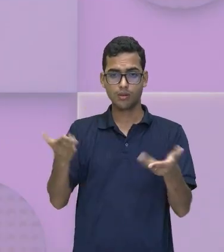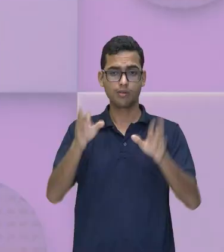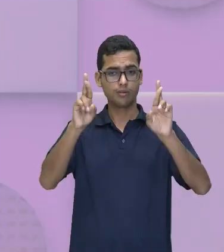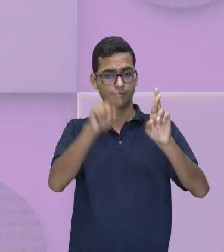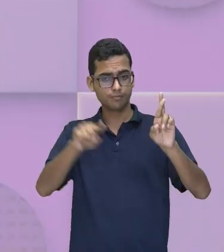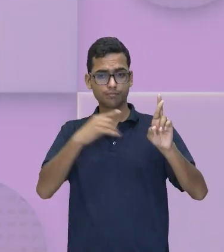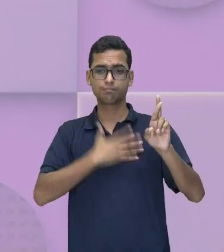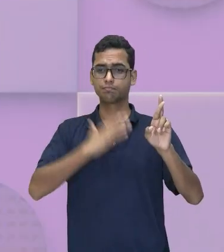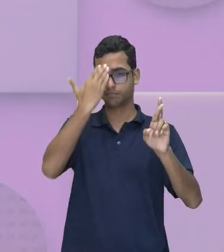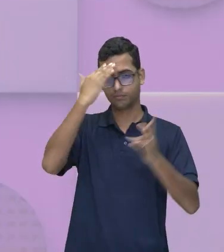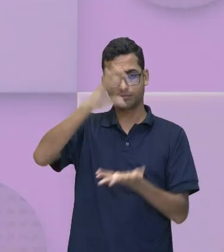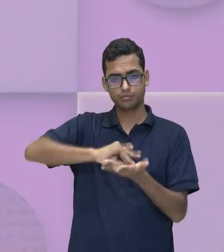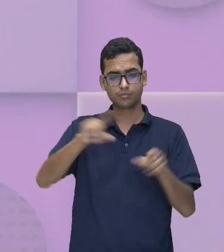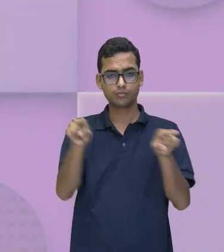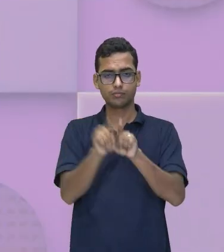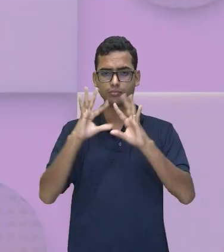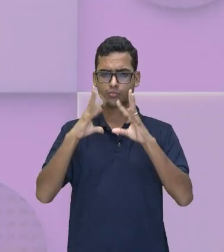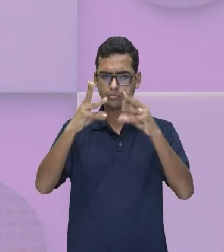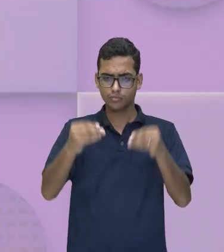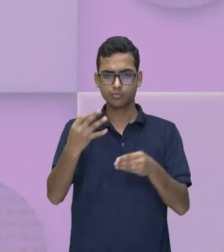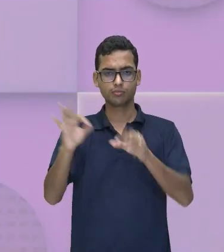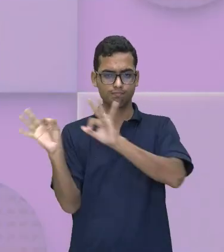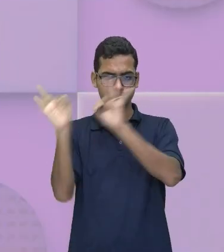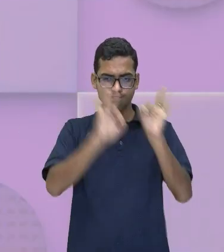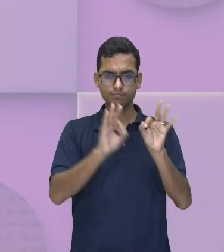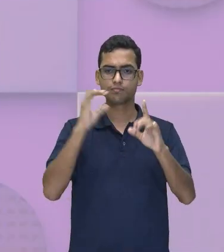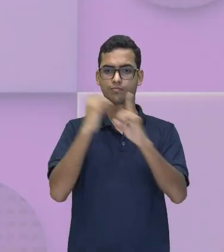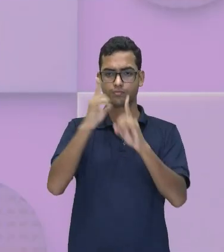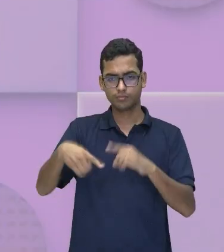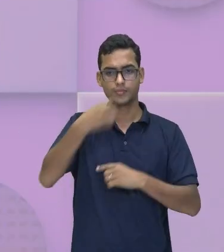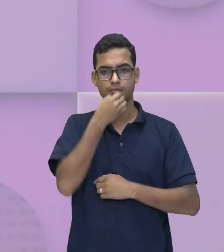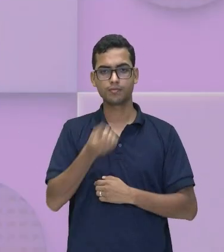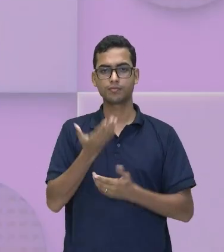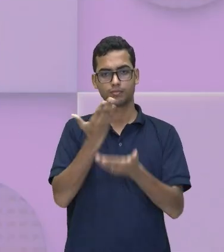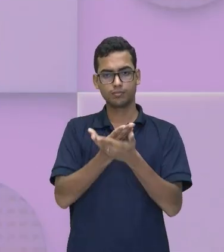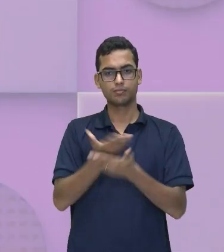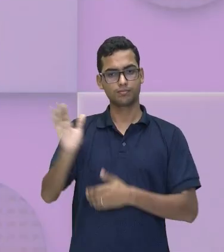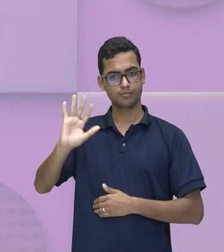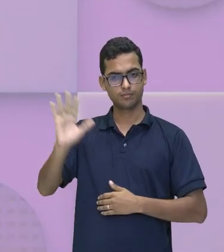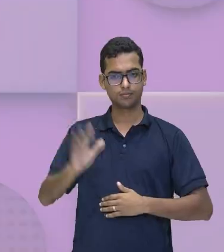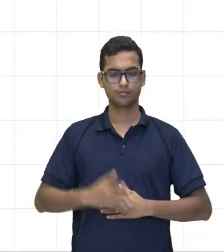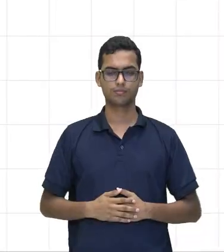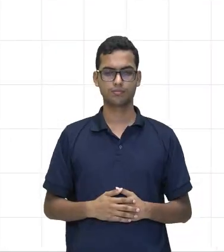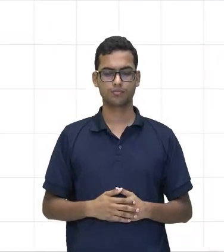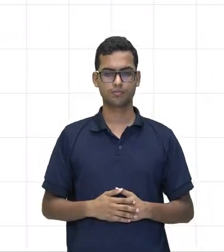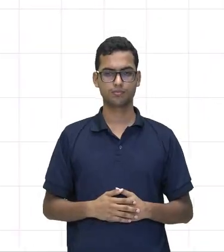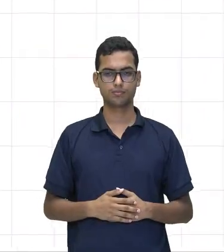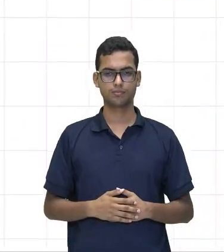vocês tenham, né, compreendido ali tudinho, e a gente se encontra numa próxima oportunidade. Até mais!